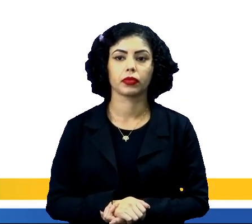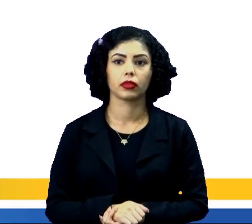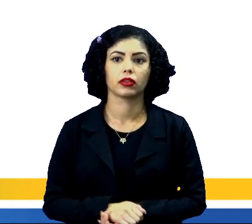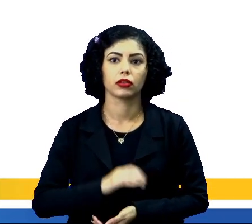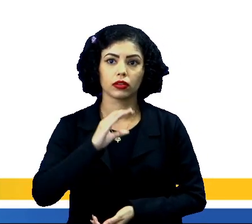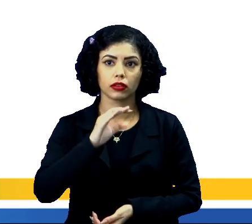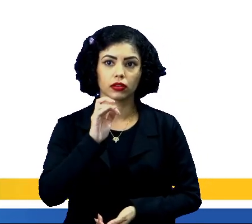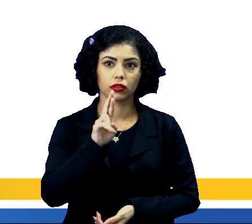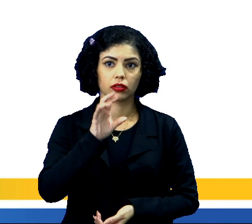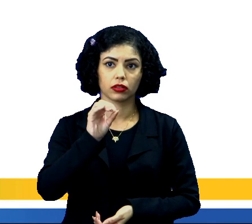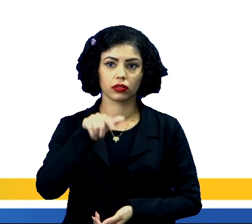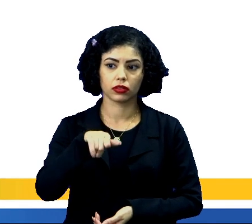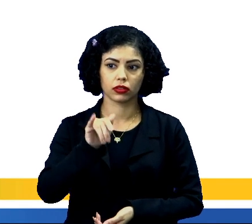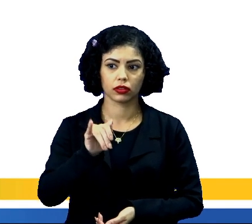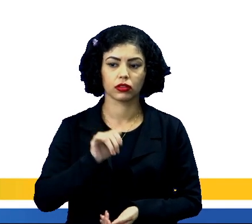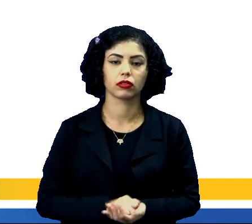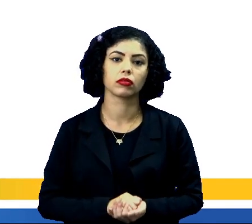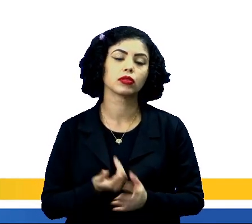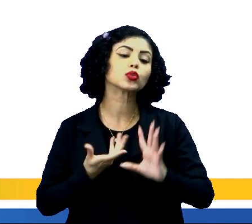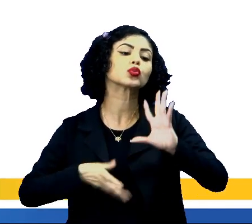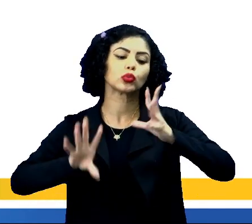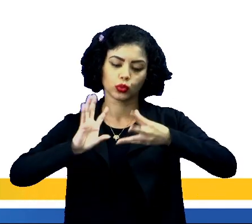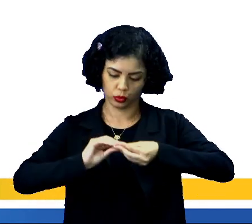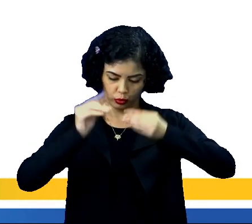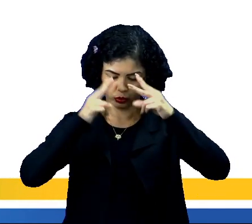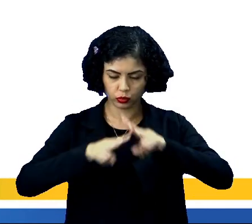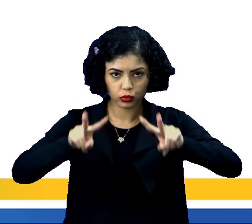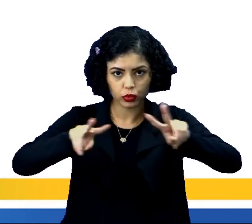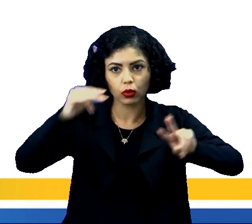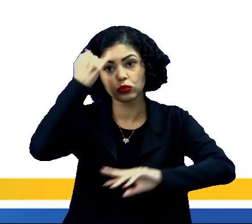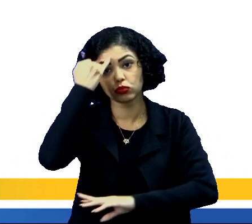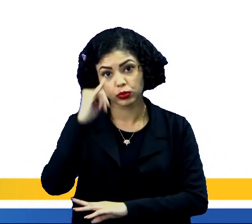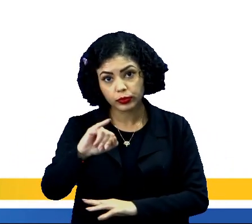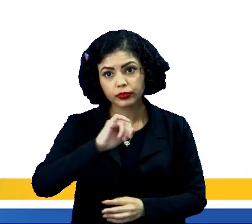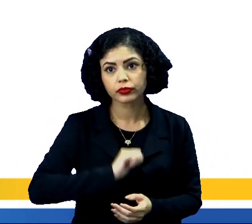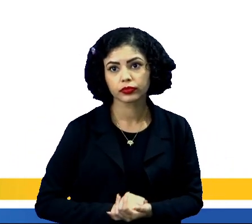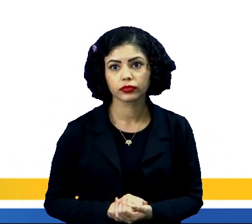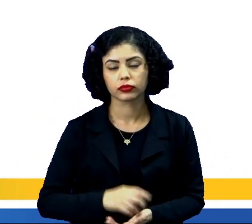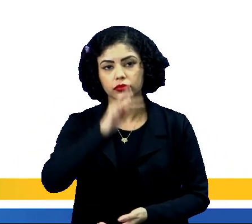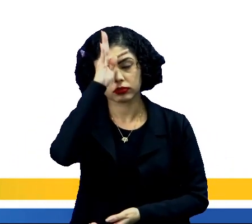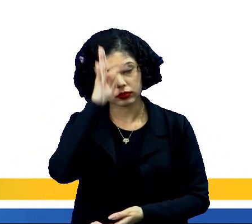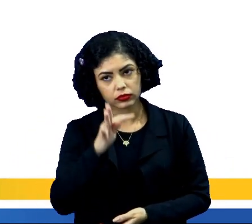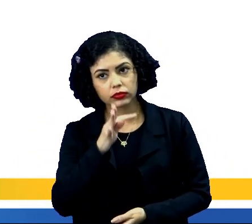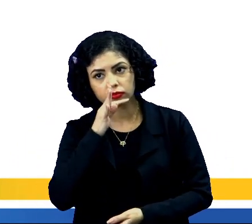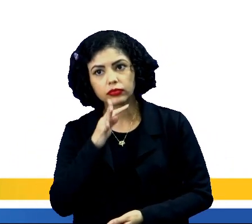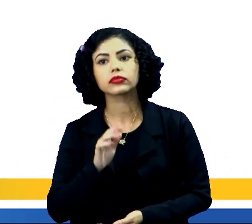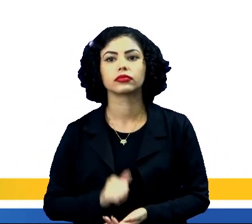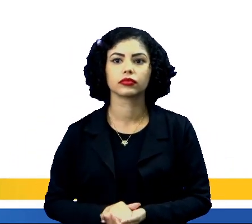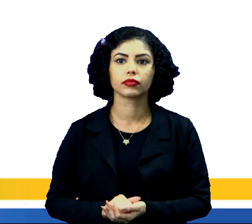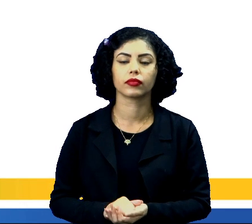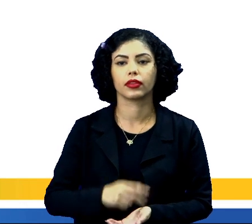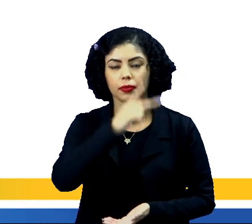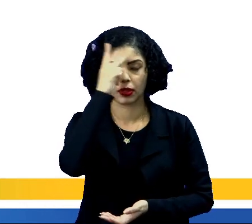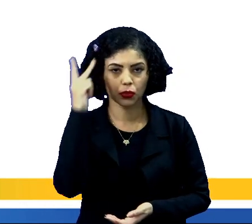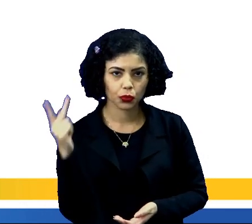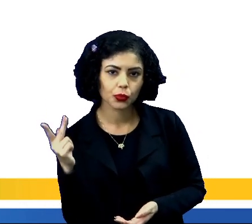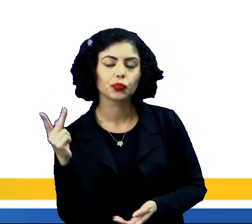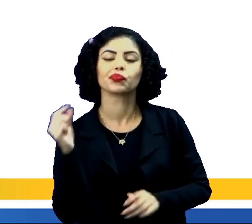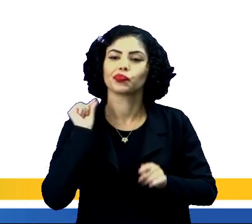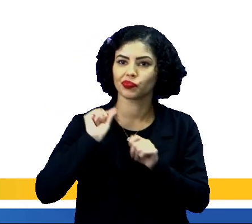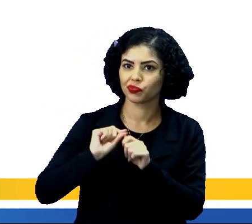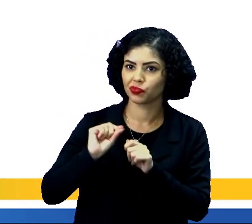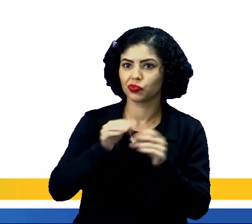E a gente tem o croquis, né? Que ele é um resumo visual de uma ideia. Tradicionalmente é no croquis que o artista ou